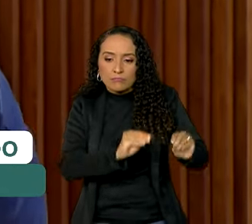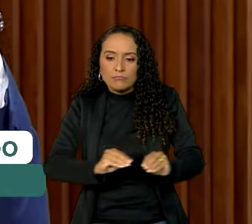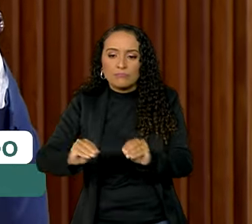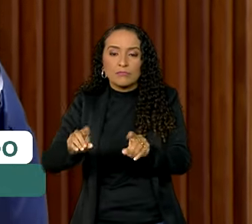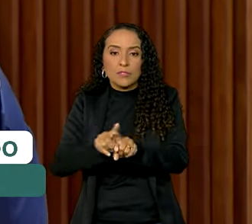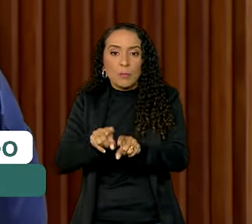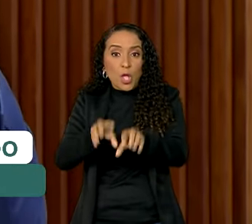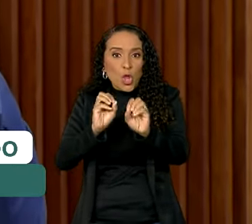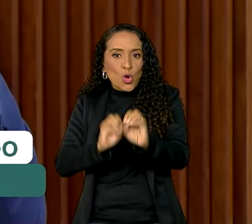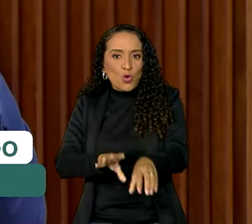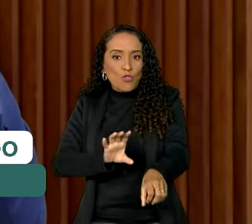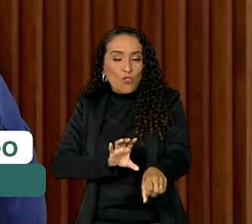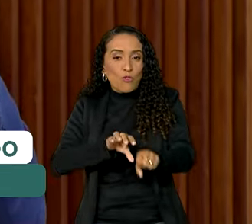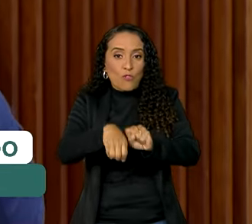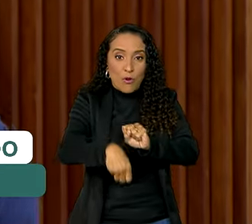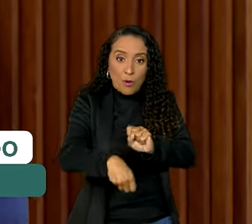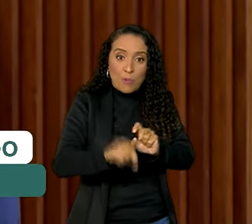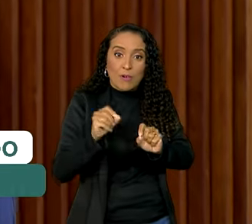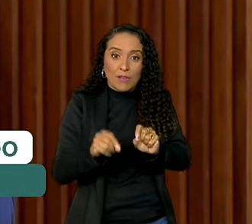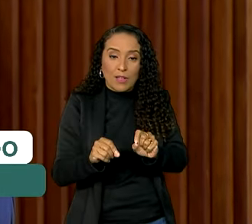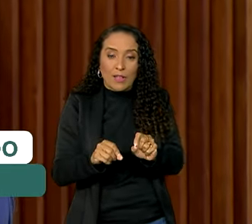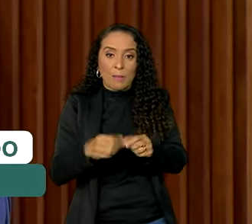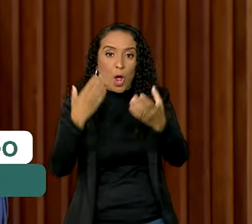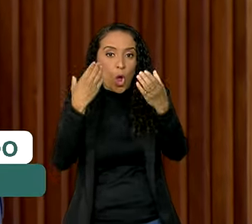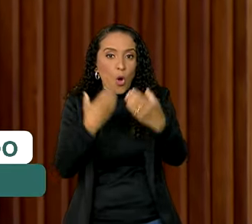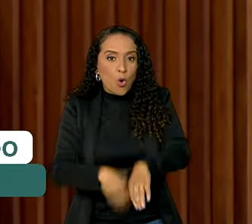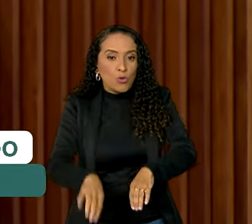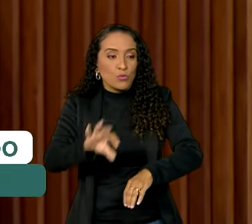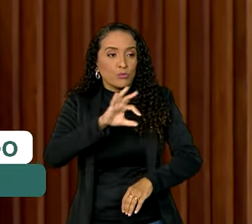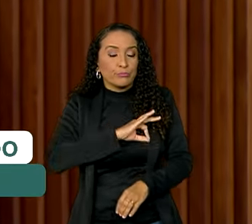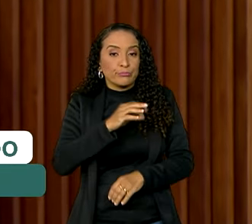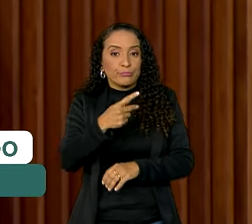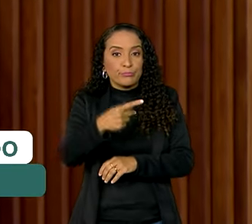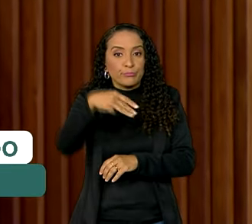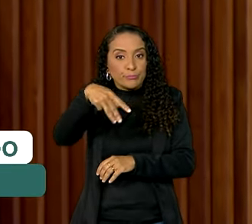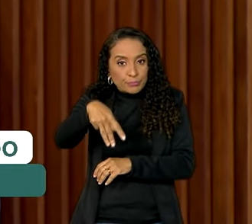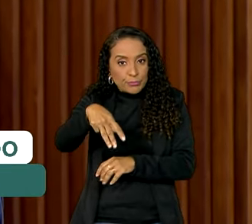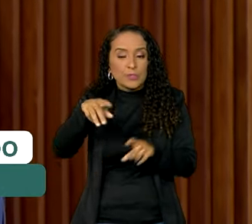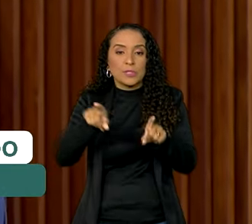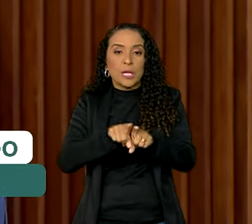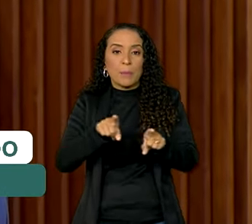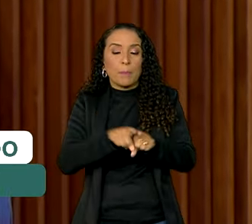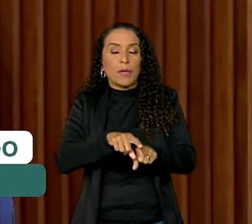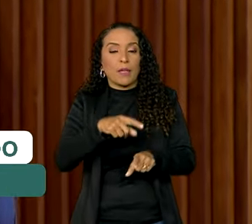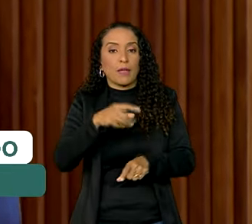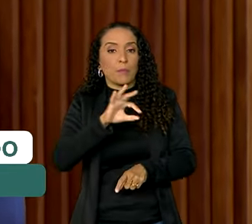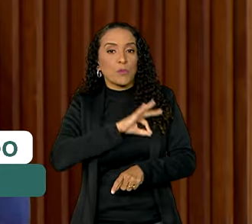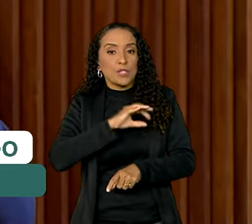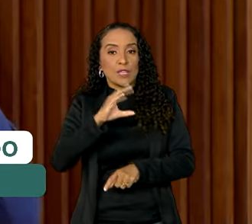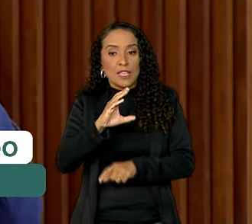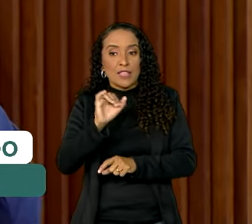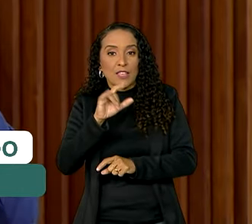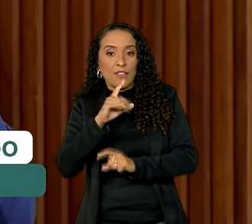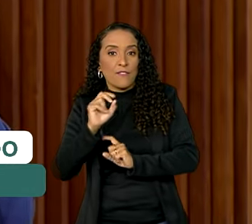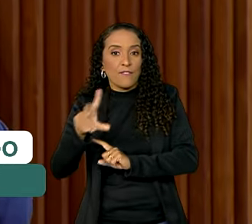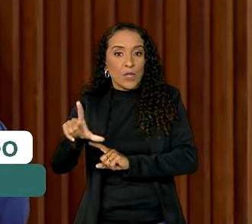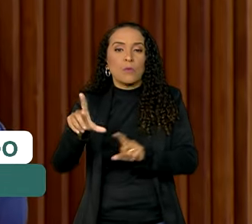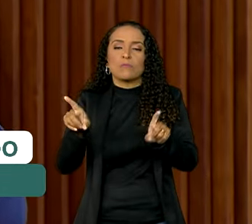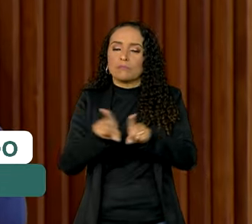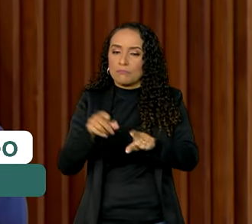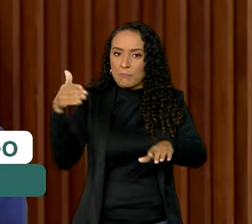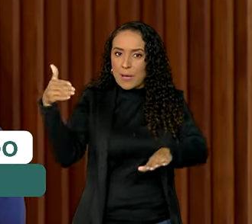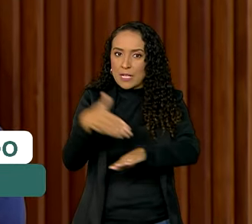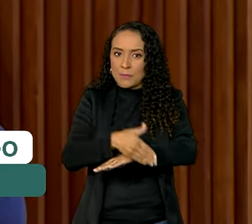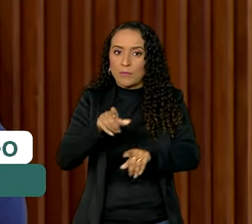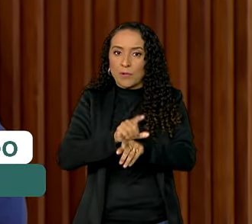dando cursos de formação para concursos de polícia militar, curso de polícia civil, estão participando